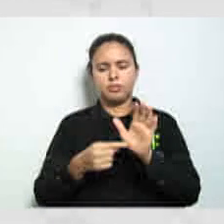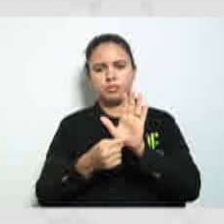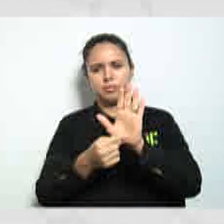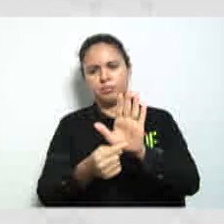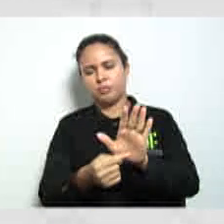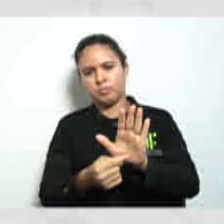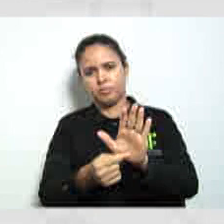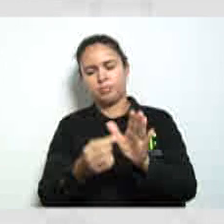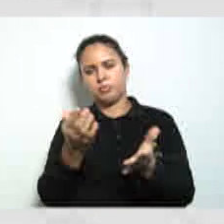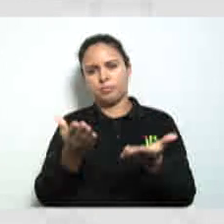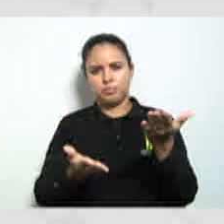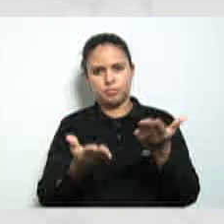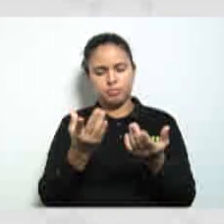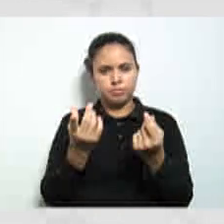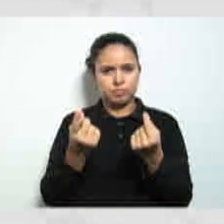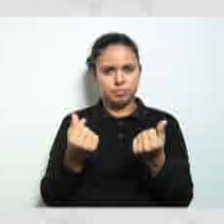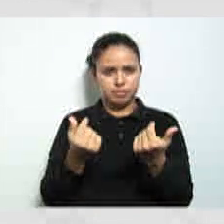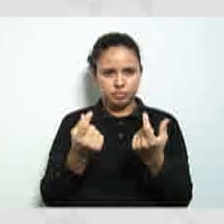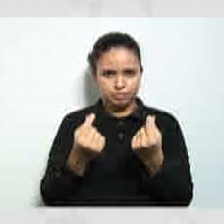e financeira.